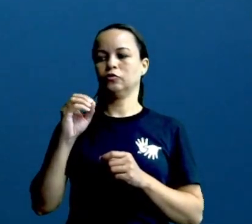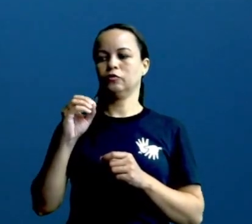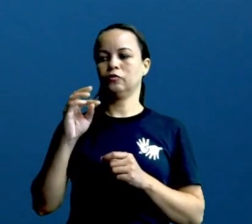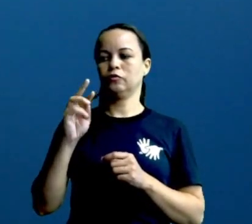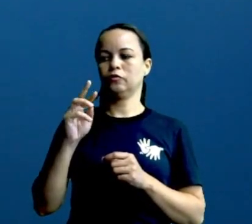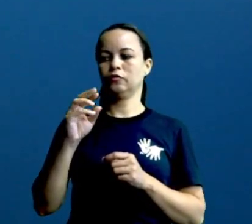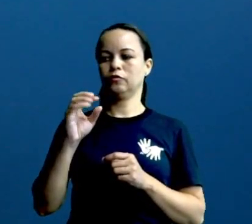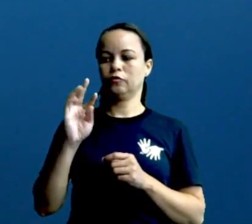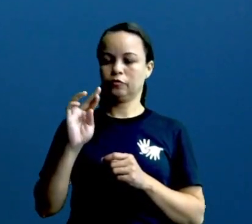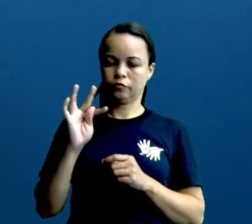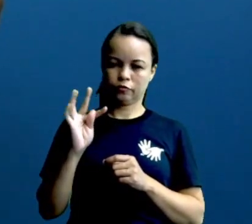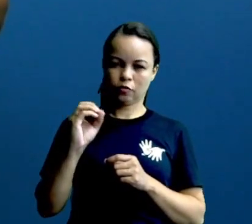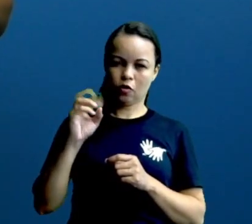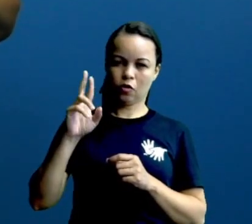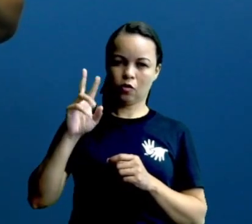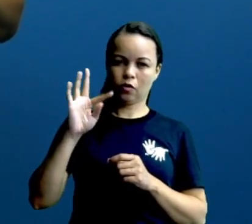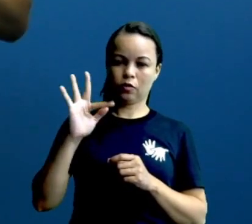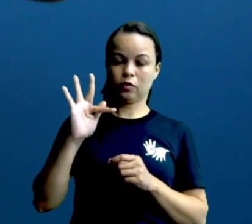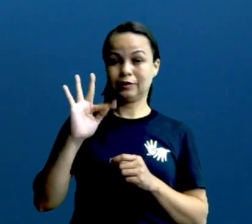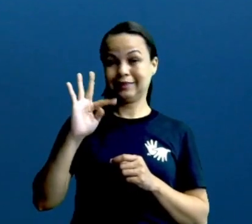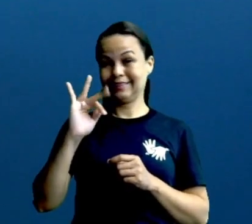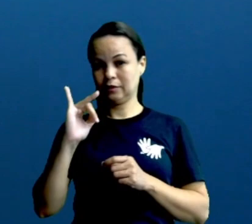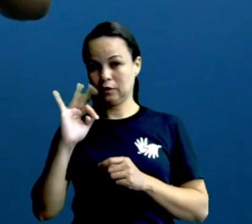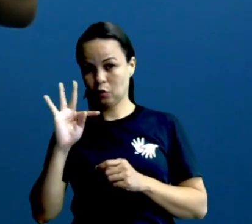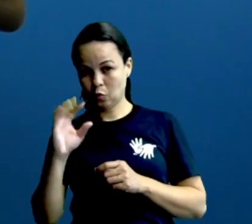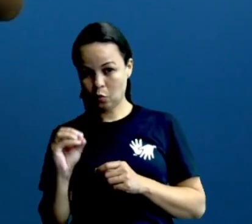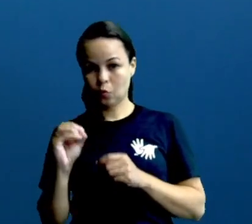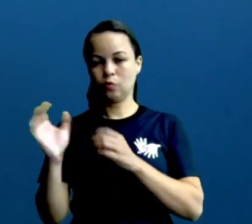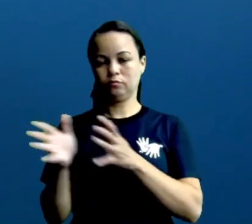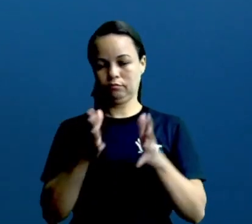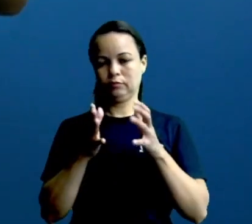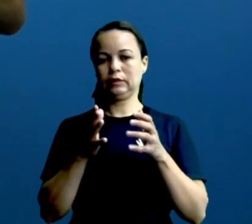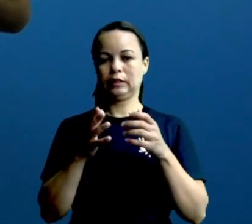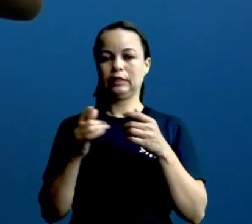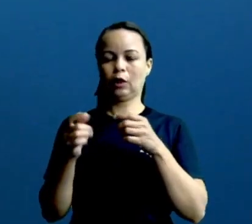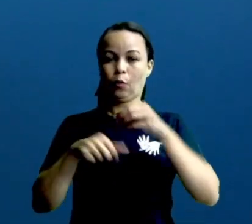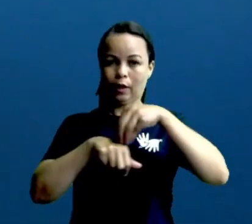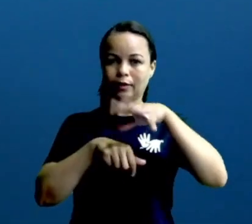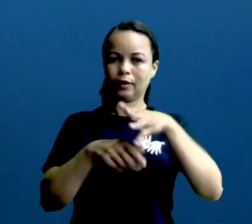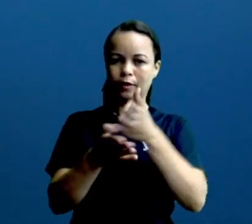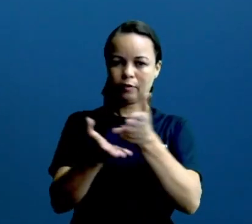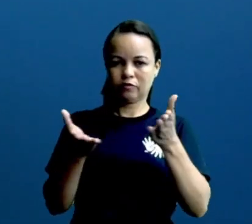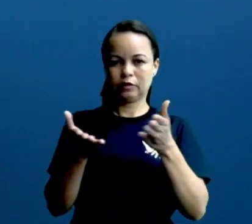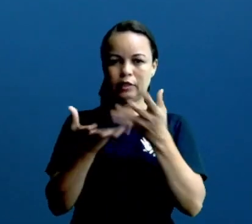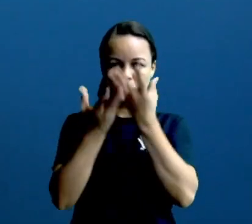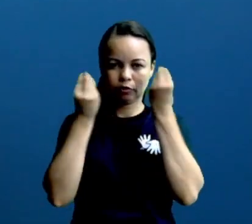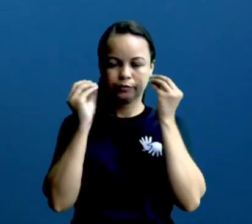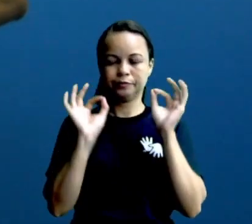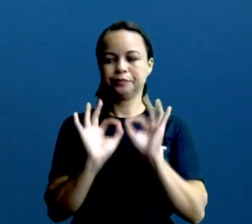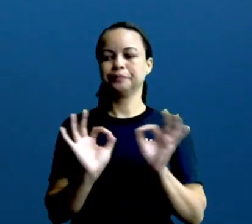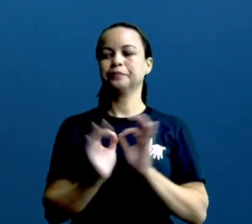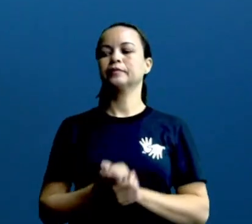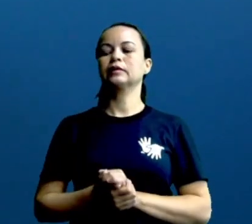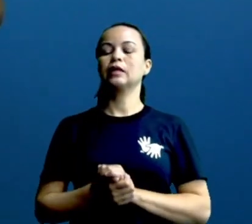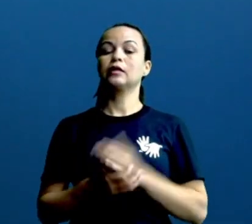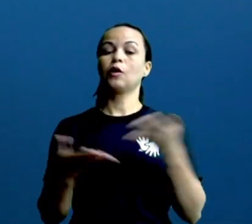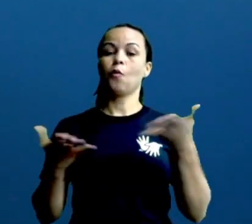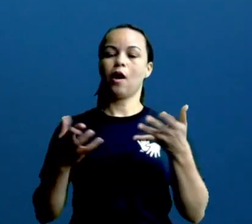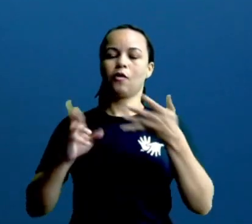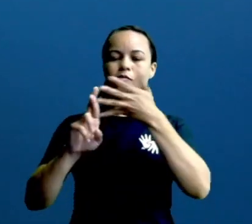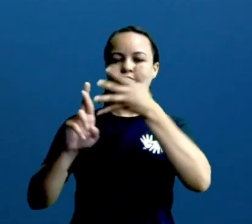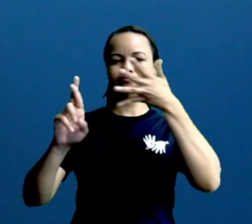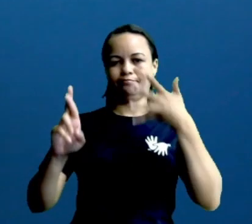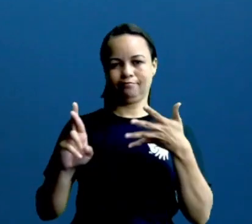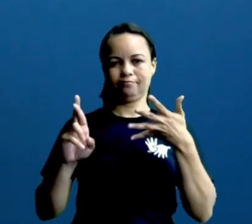E o gameta feminino lá no arquigônio. Fica essa dica e não esquece. Por favor, produção, mostra nossas referências